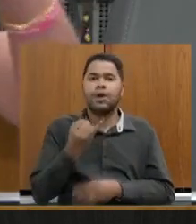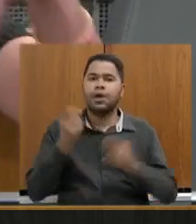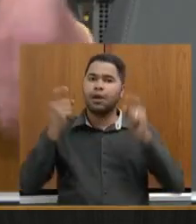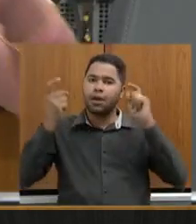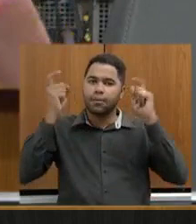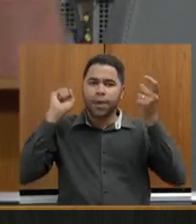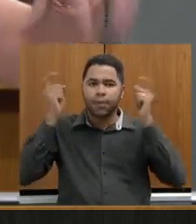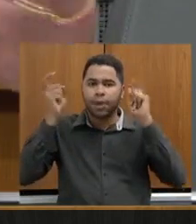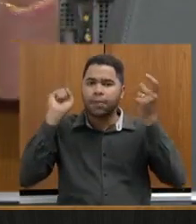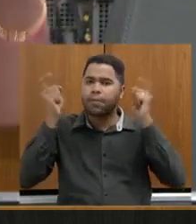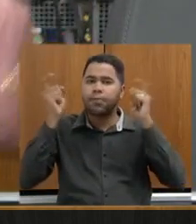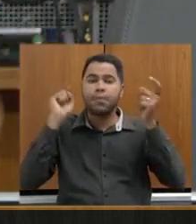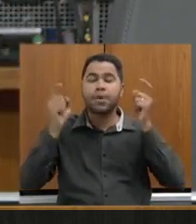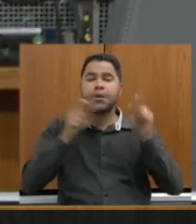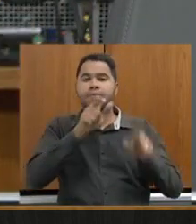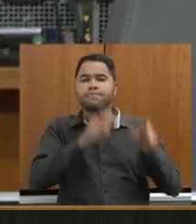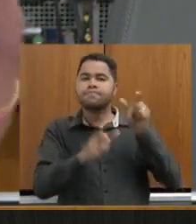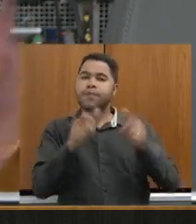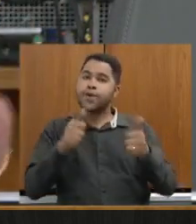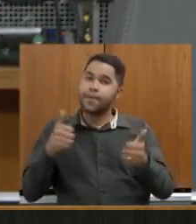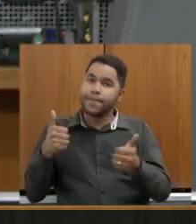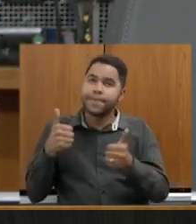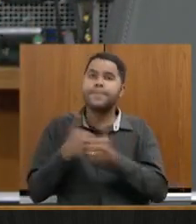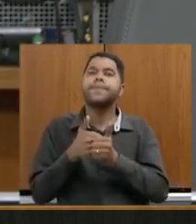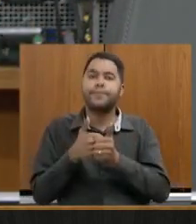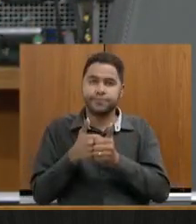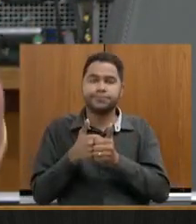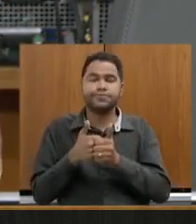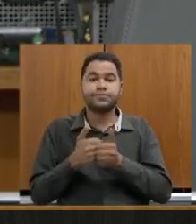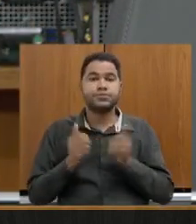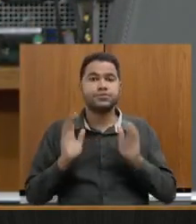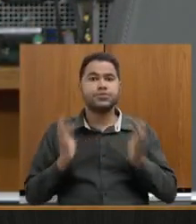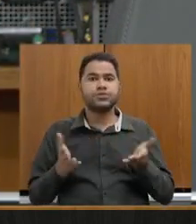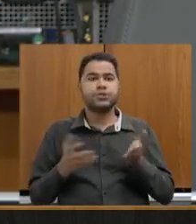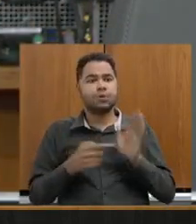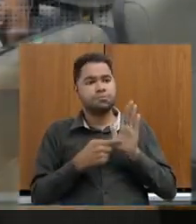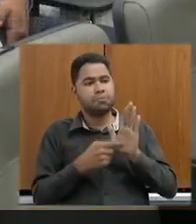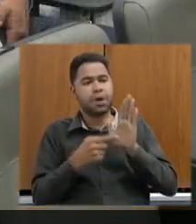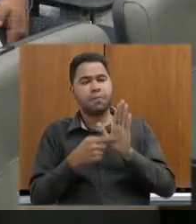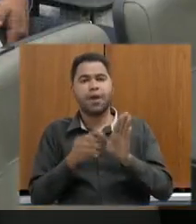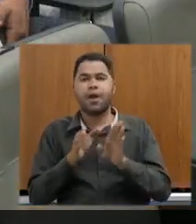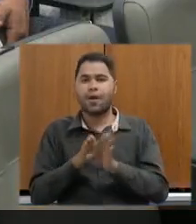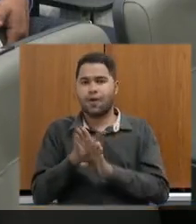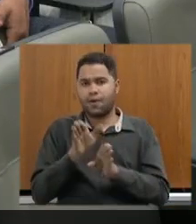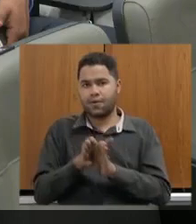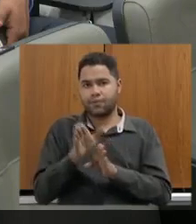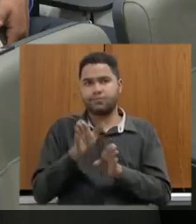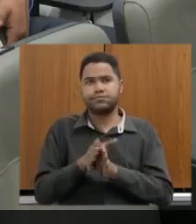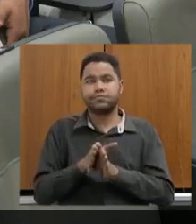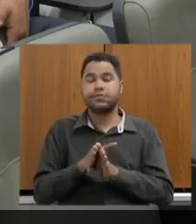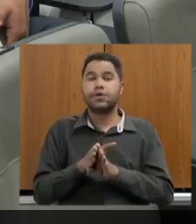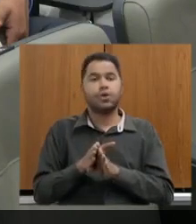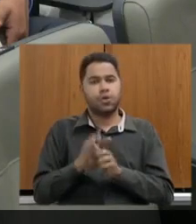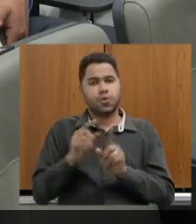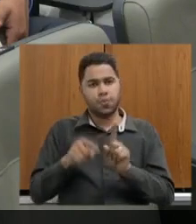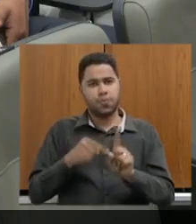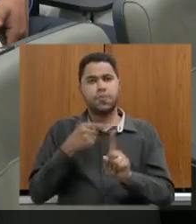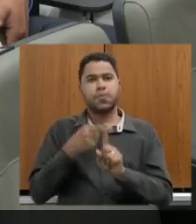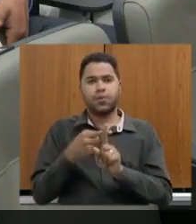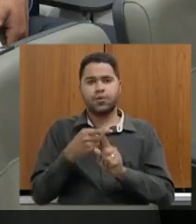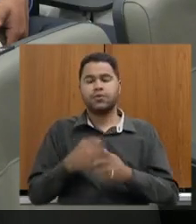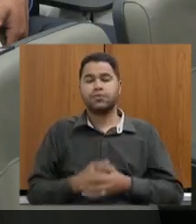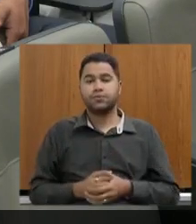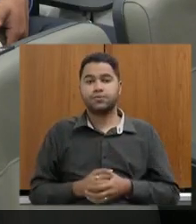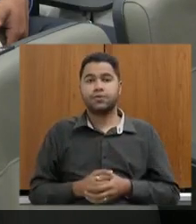uma reunião ali com quem está mais próximo né E já vai levando as orientações. Muito positivo